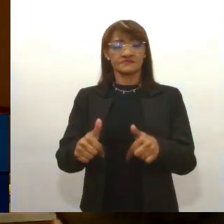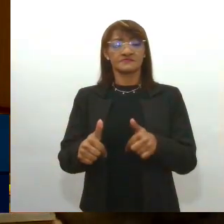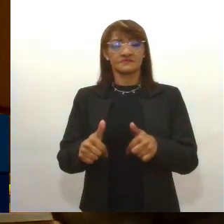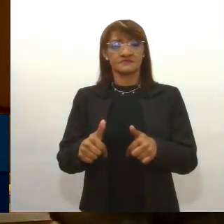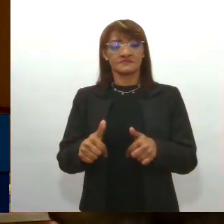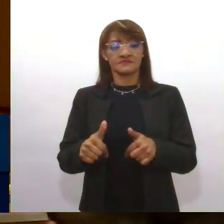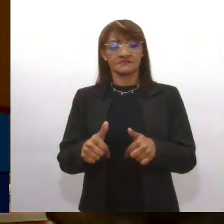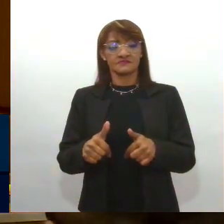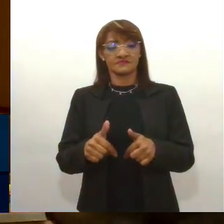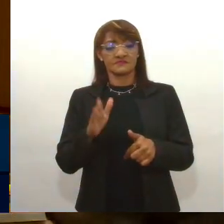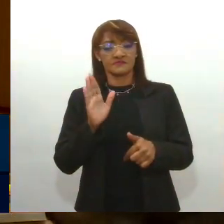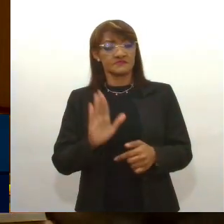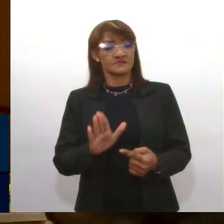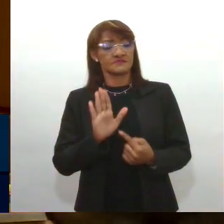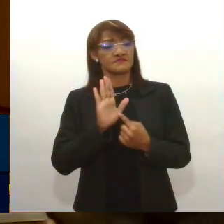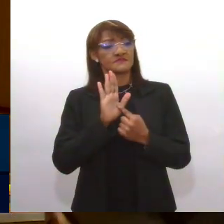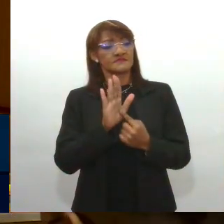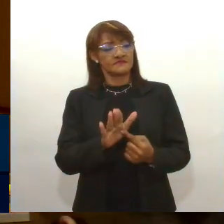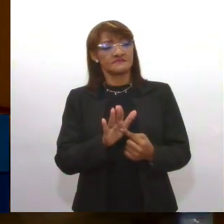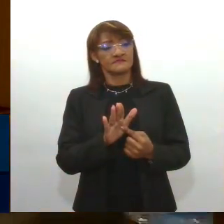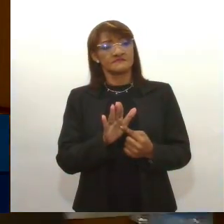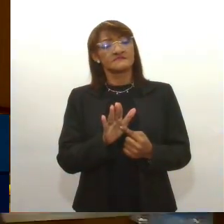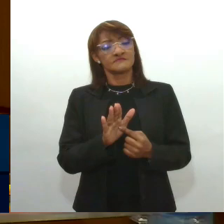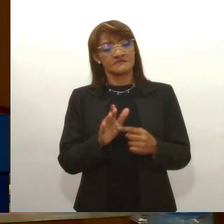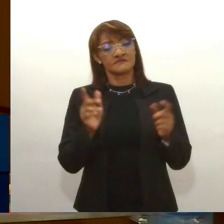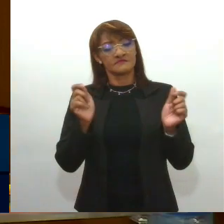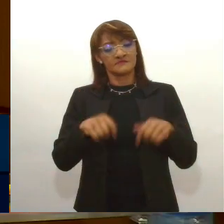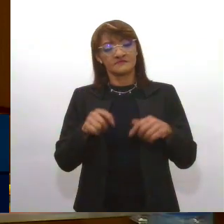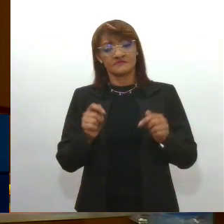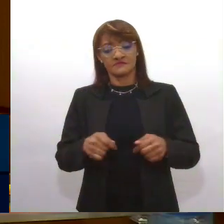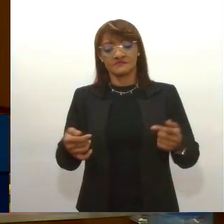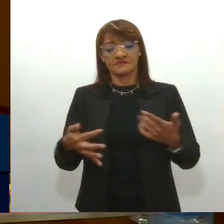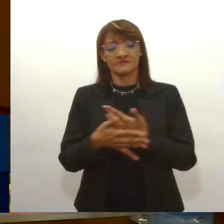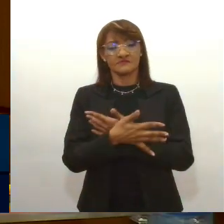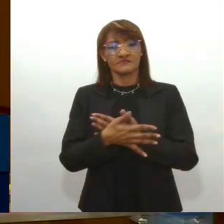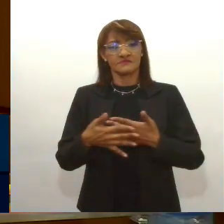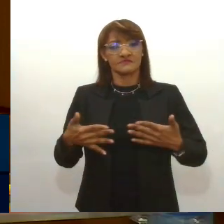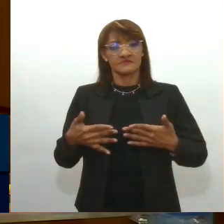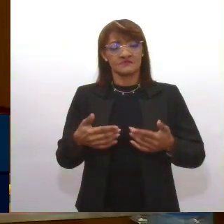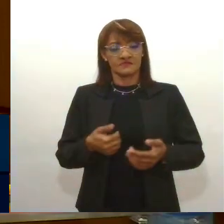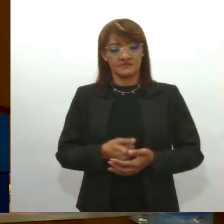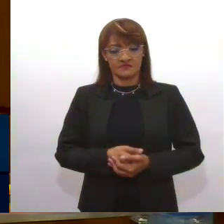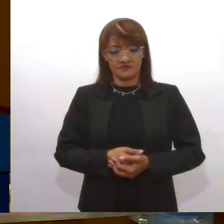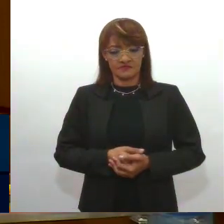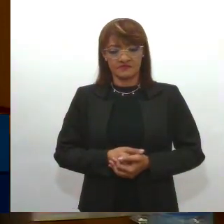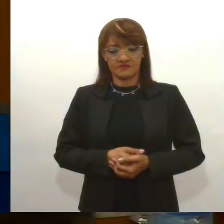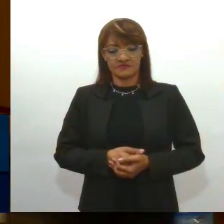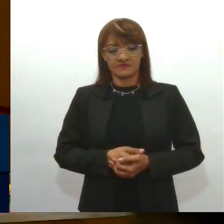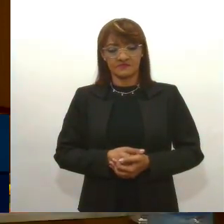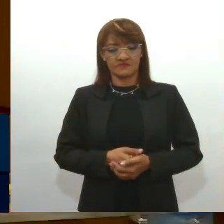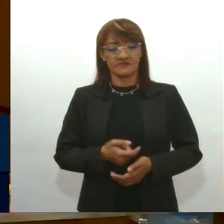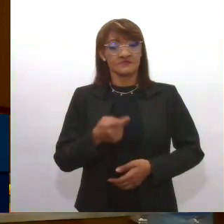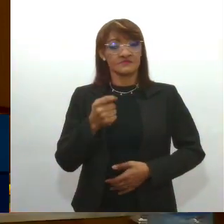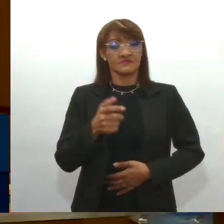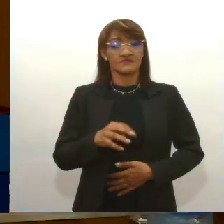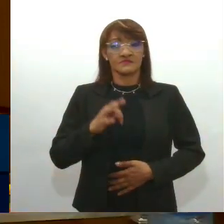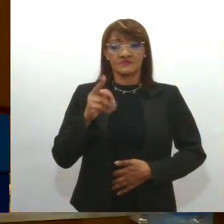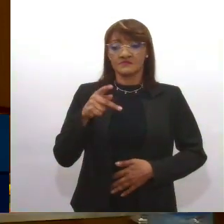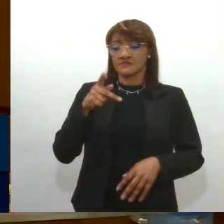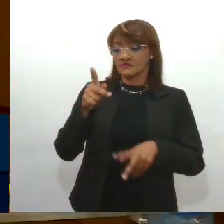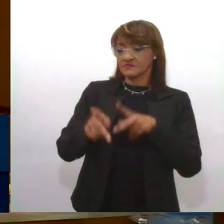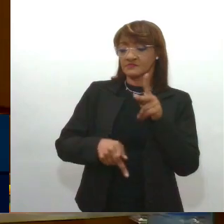alternativa de cidade senhor presidente onde a maioria da população pudesse fazer